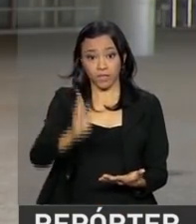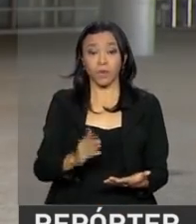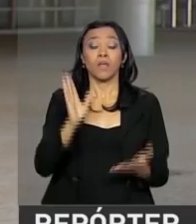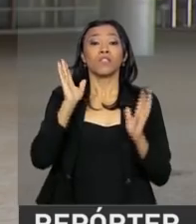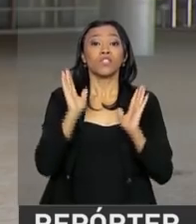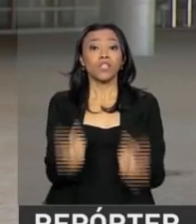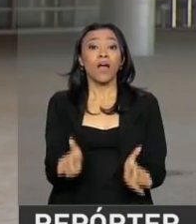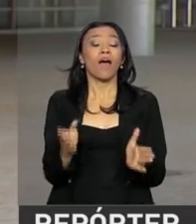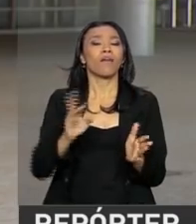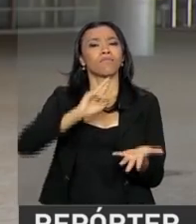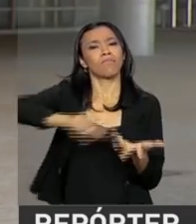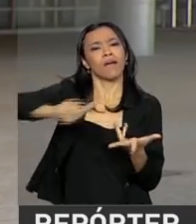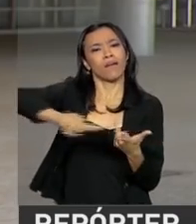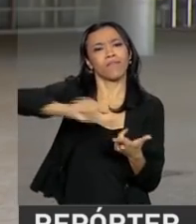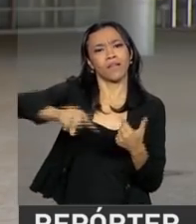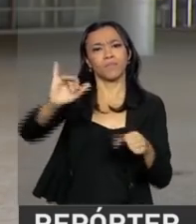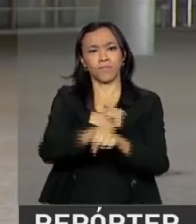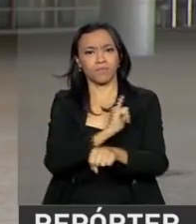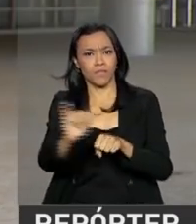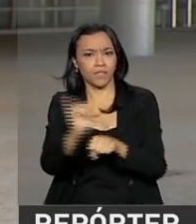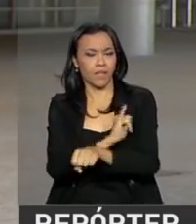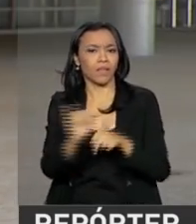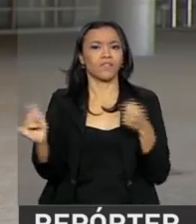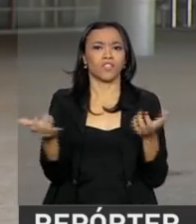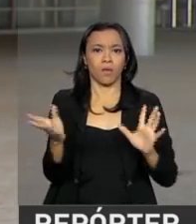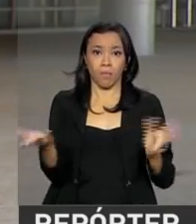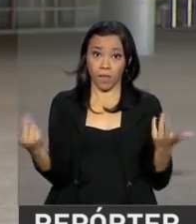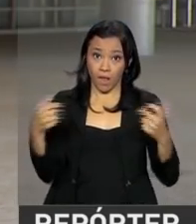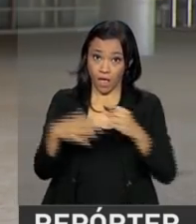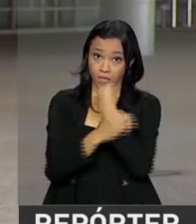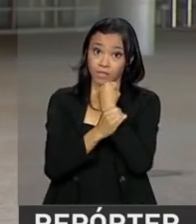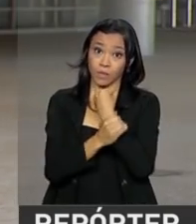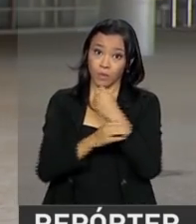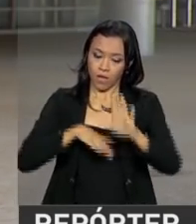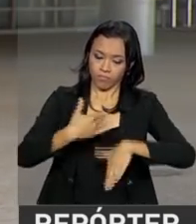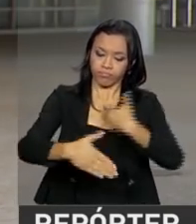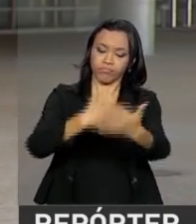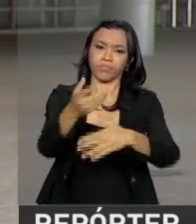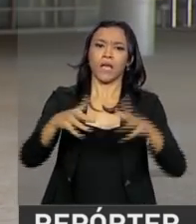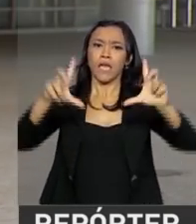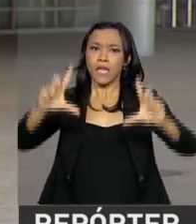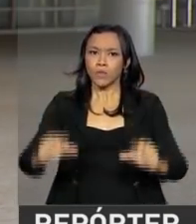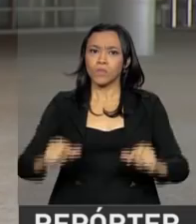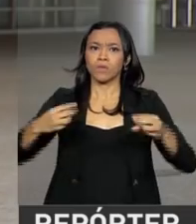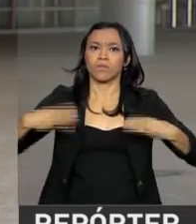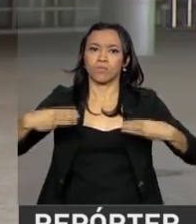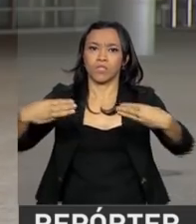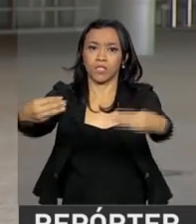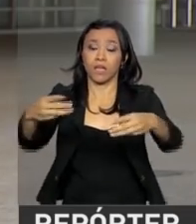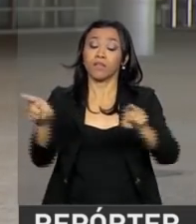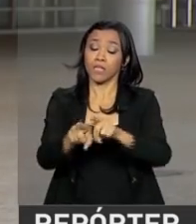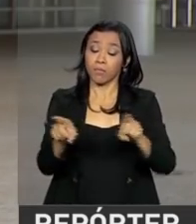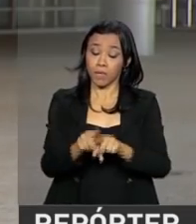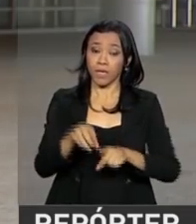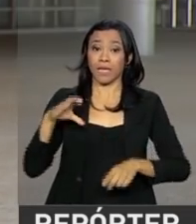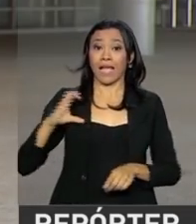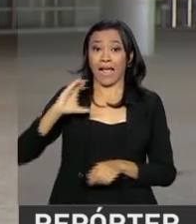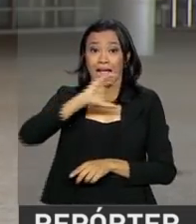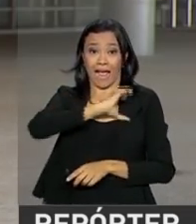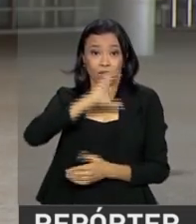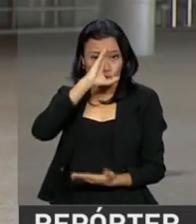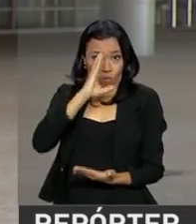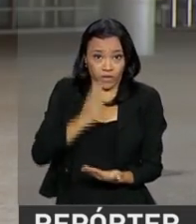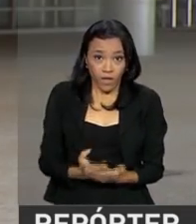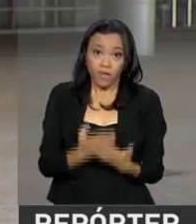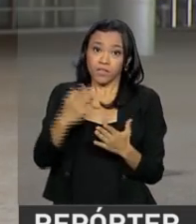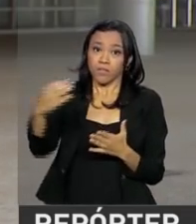tomado várias ações para garantir essa retomada, como a redução do número de ministérios, dos cargos de confiança, a redução dos gastos